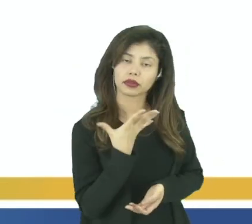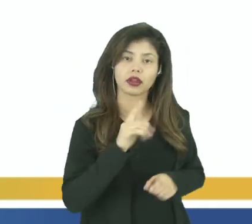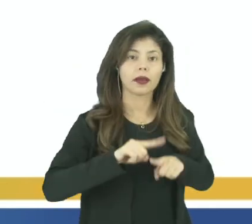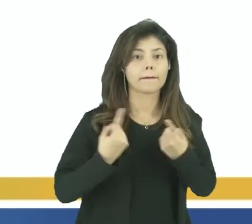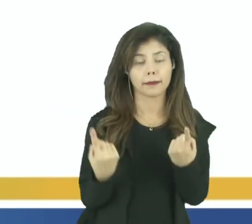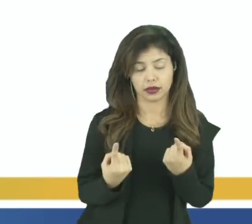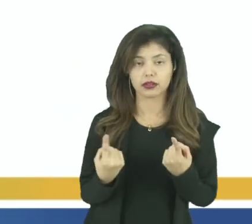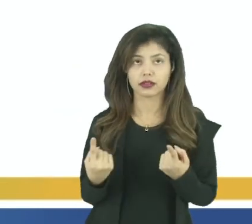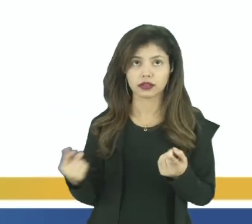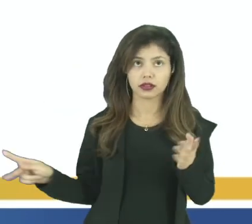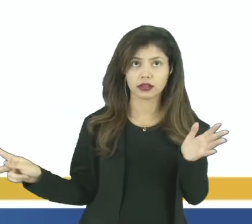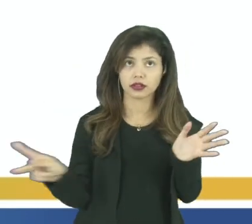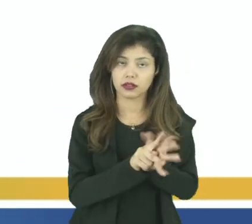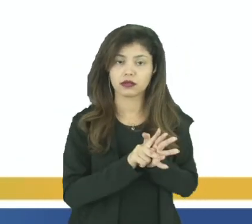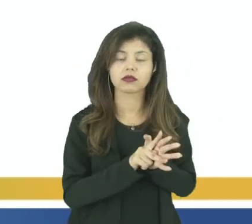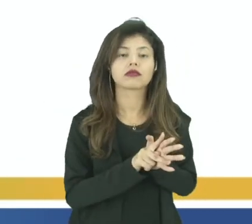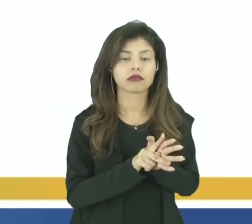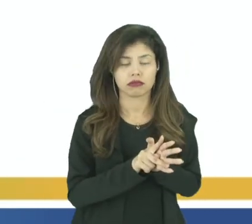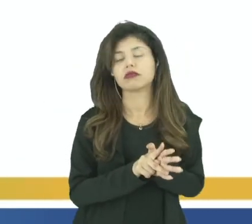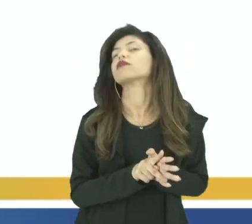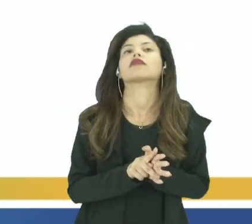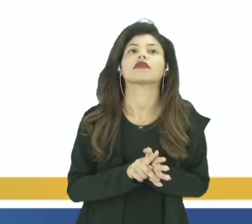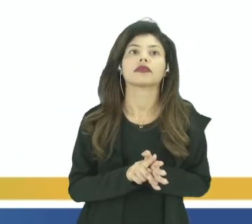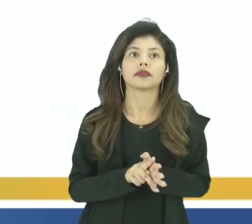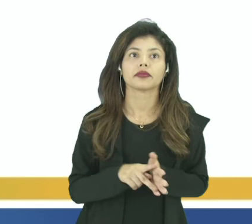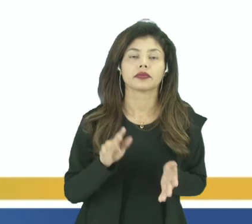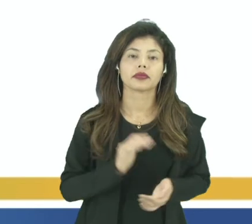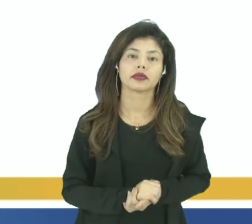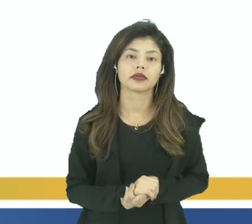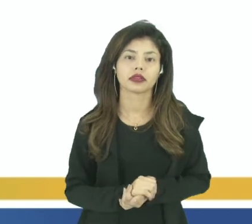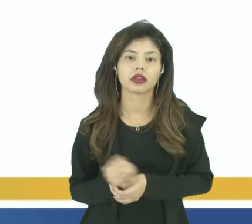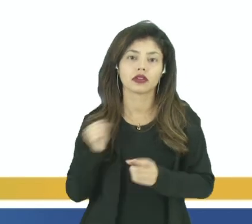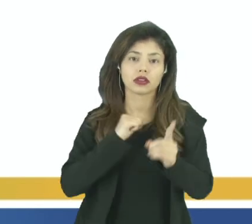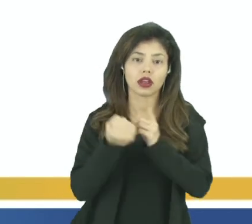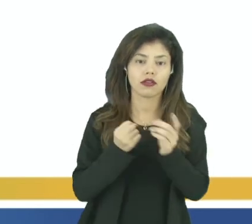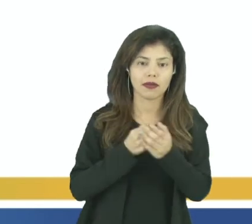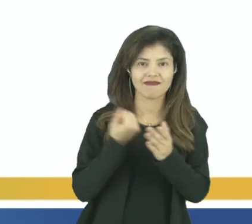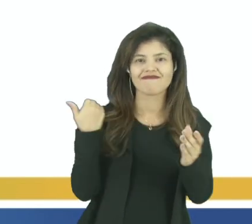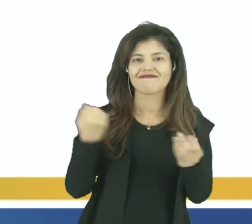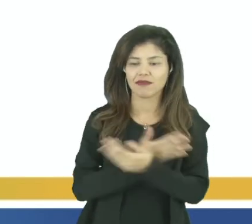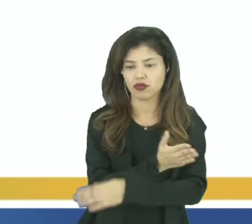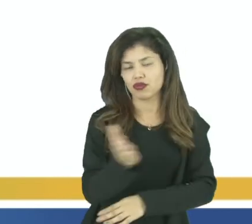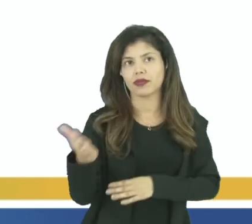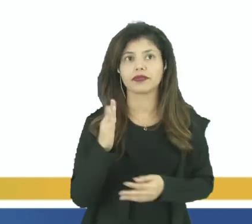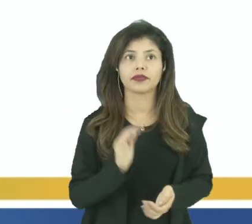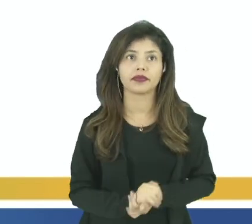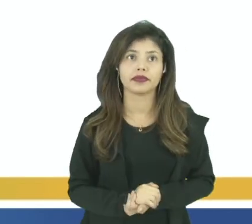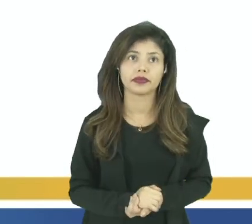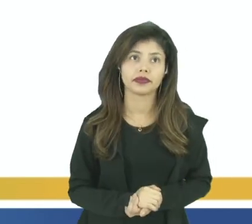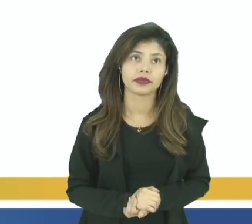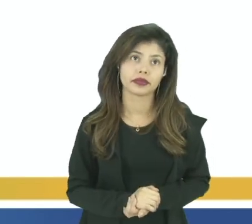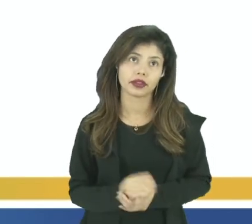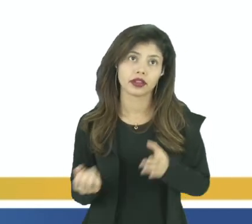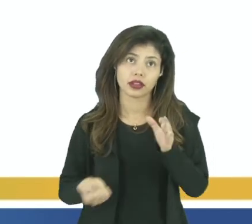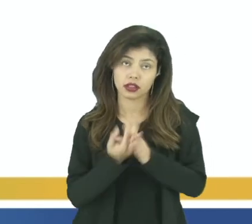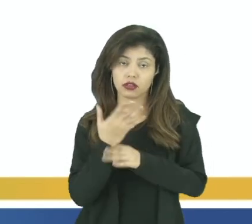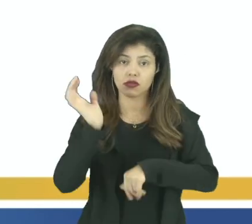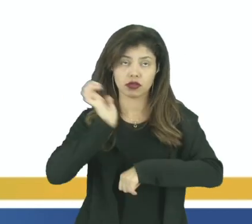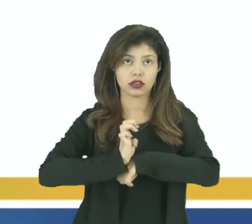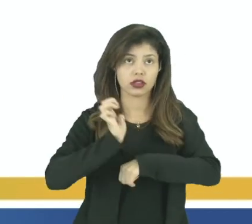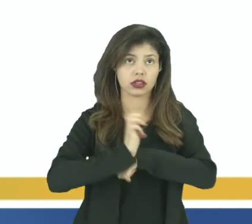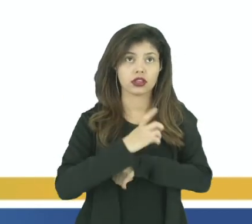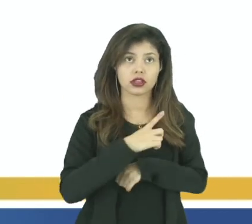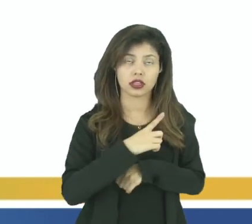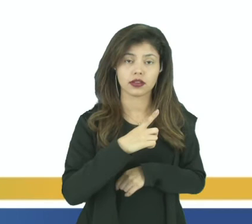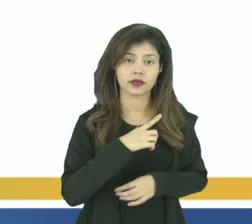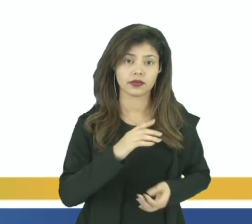porém a propriedade, né, ou a sociedade vai corromper ele. A criação do Estado. Né? Então nós temos